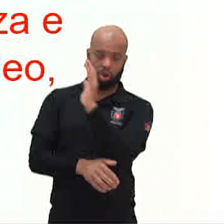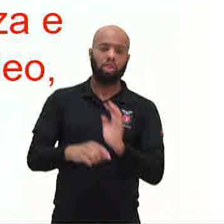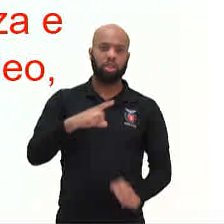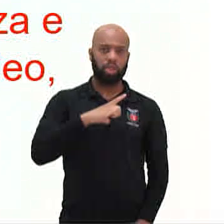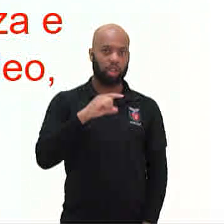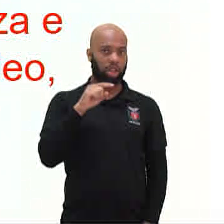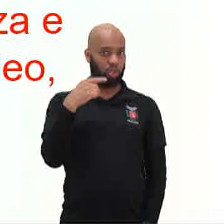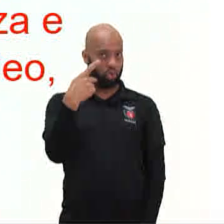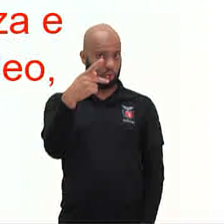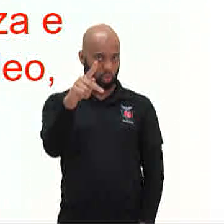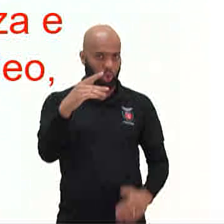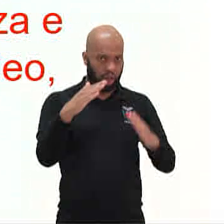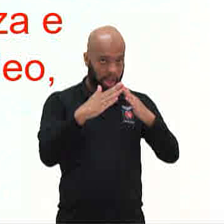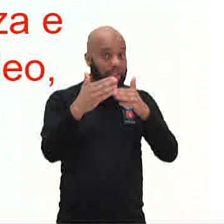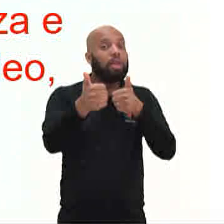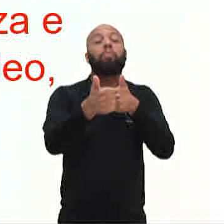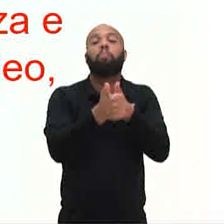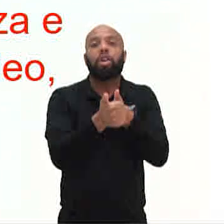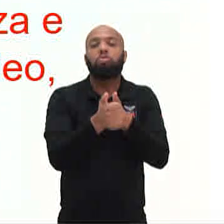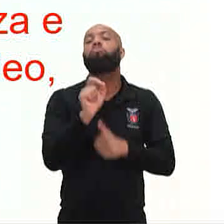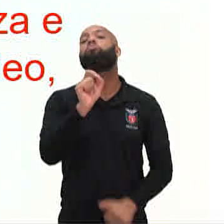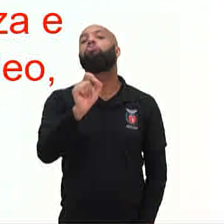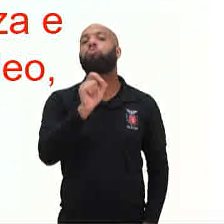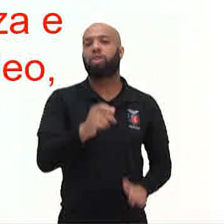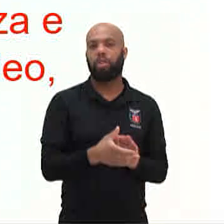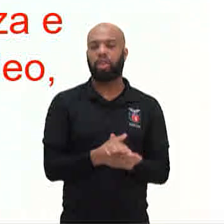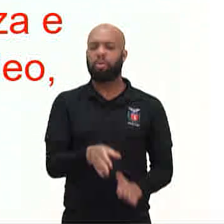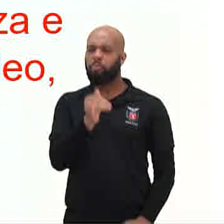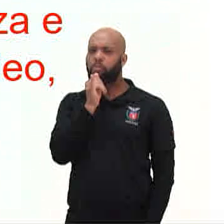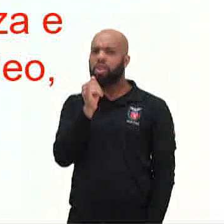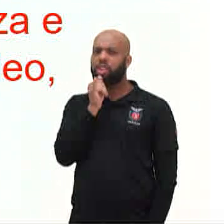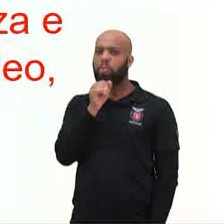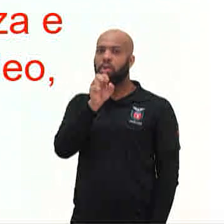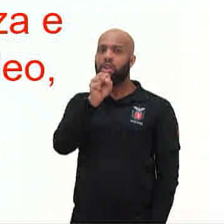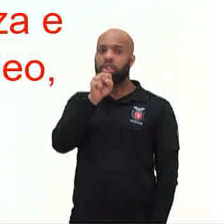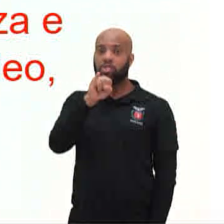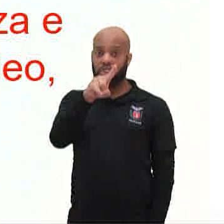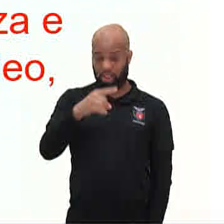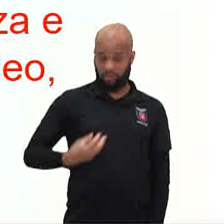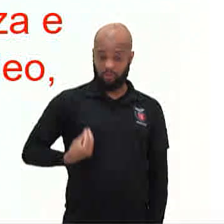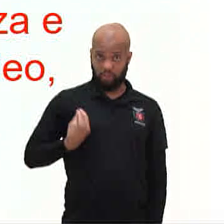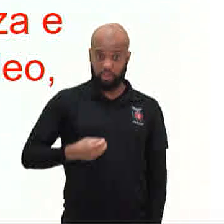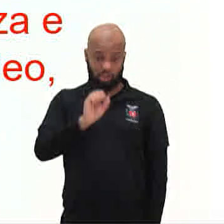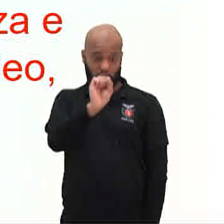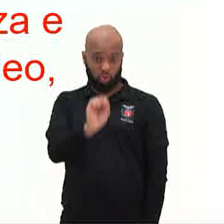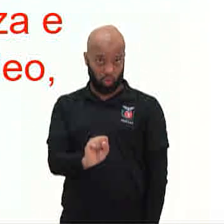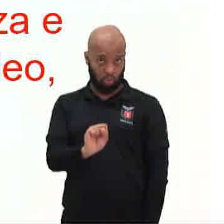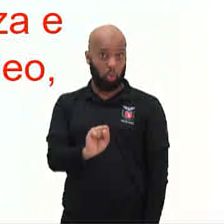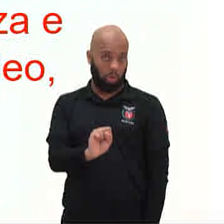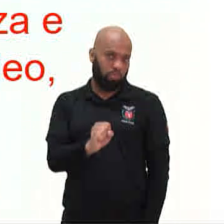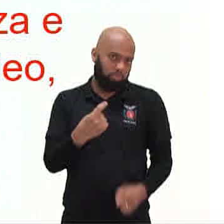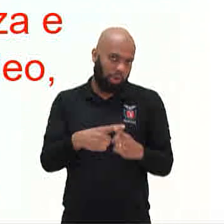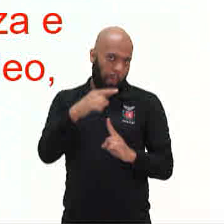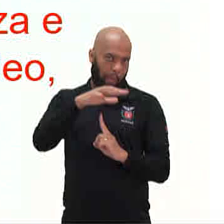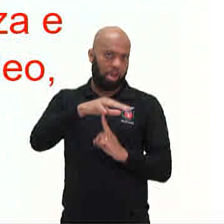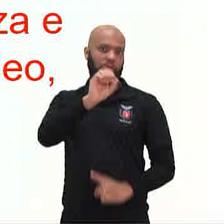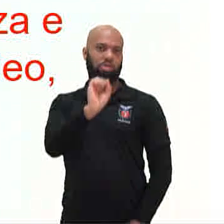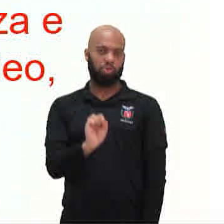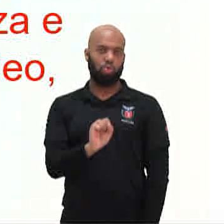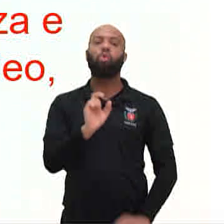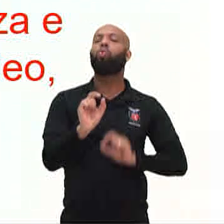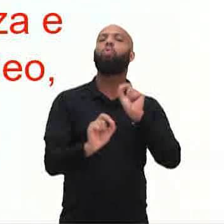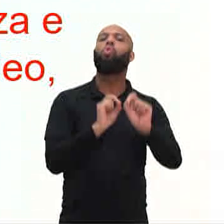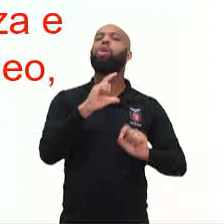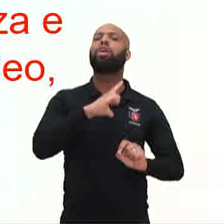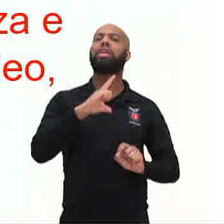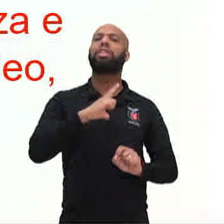Então, lembra lá, né, se você mora na região sul, o que nós vimos ali que nós temos de recursos naturais que podem